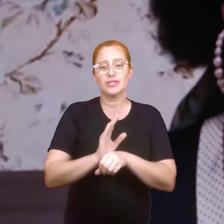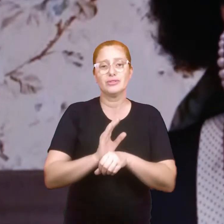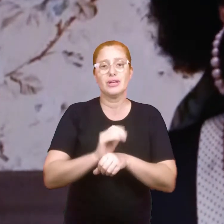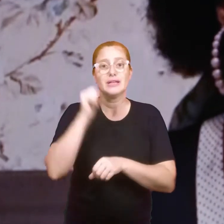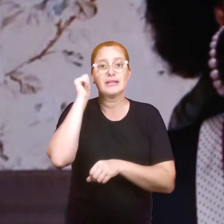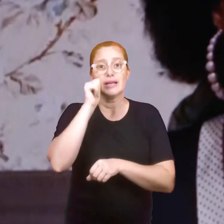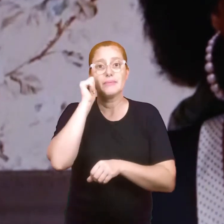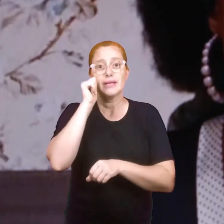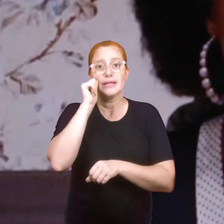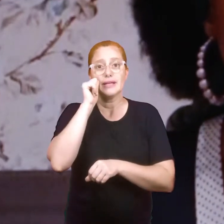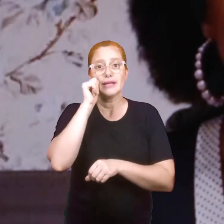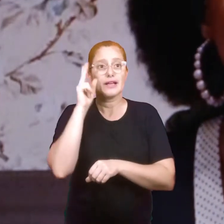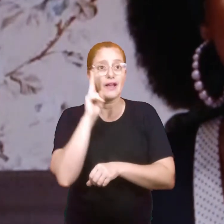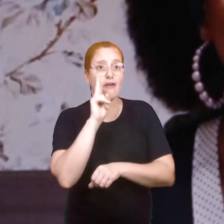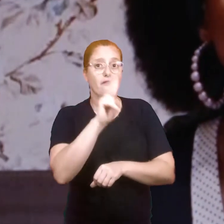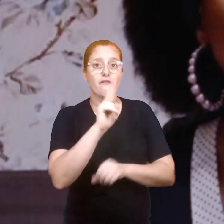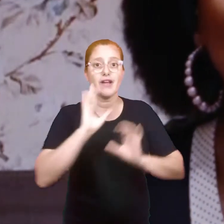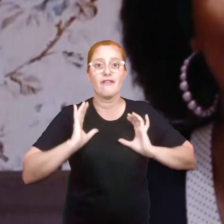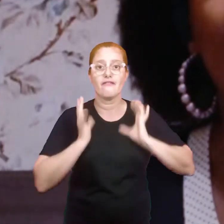da festa.